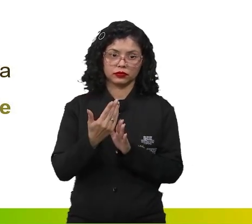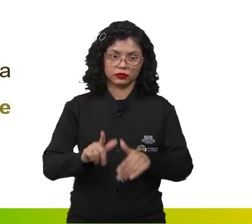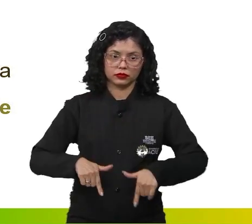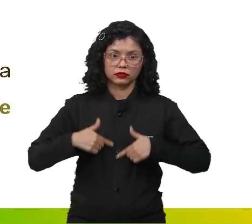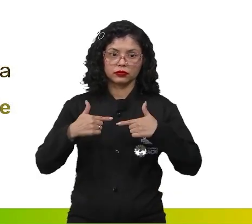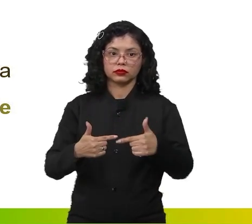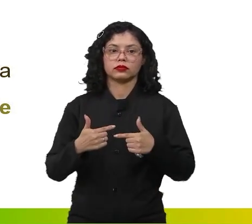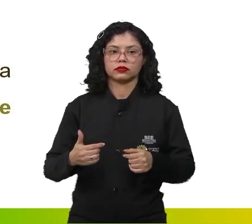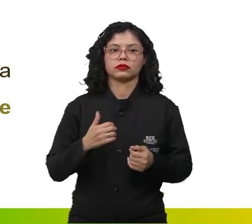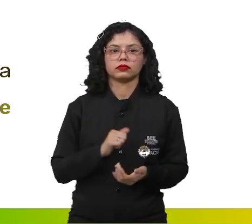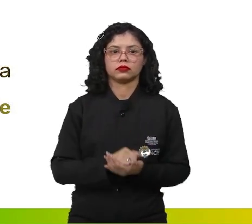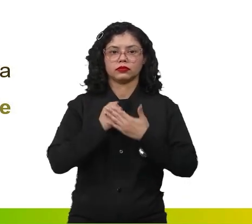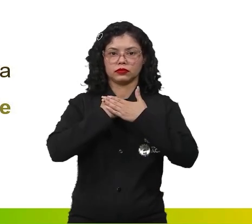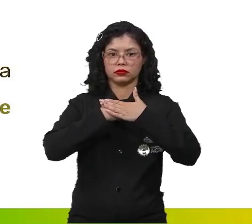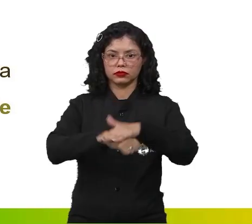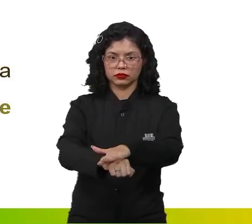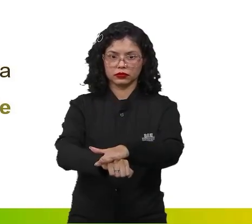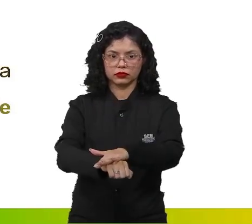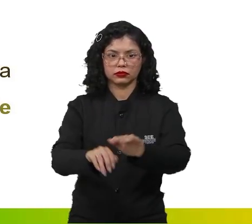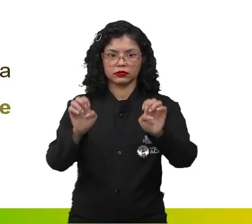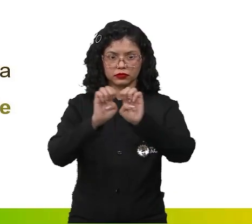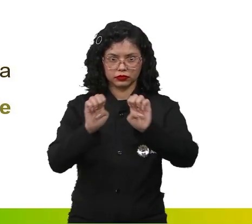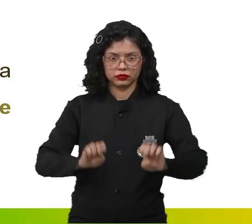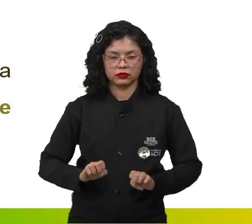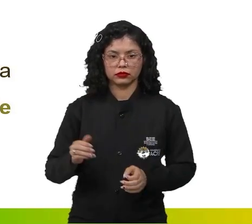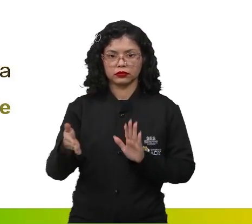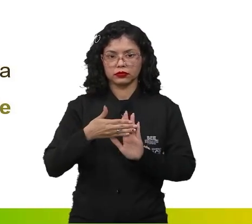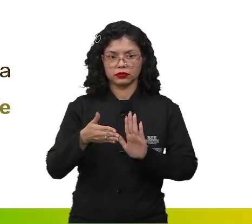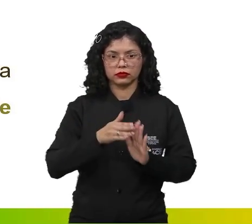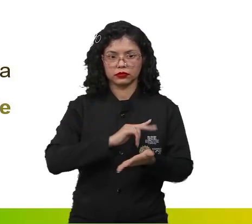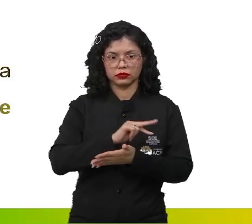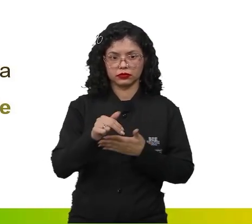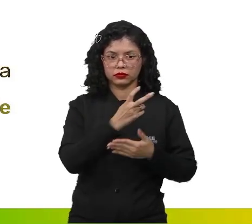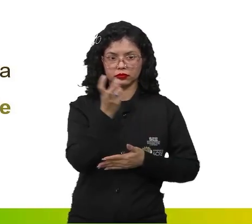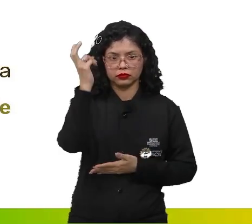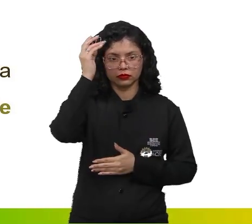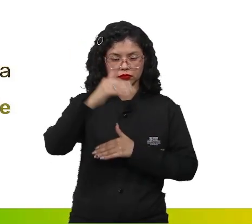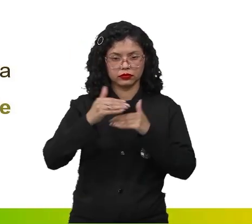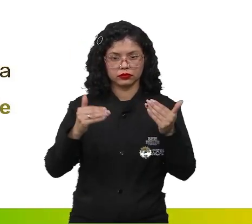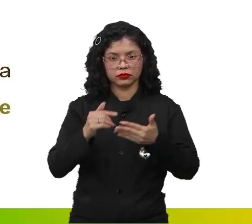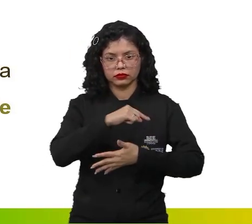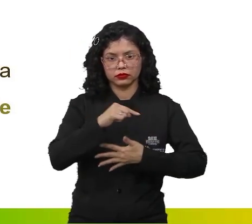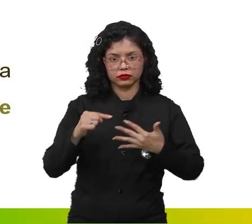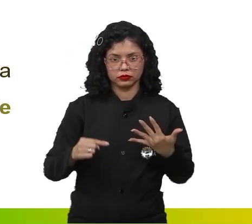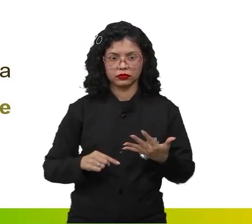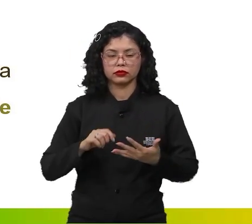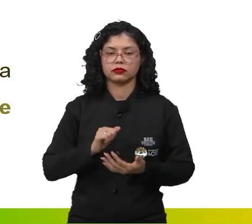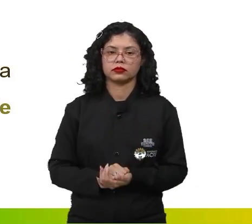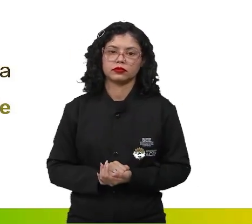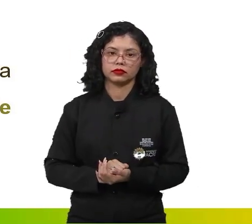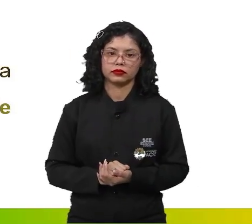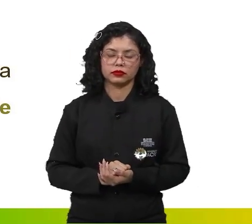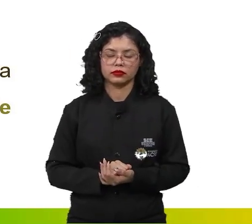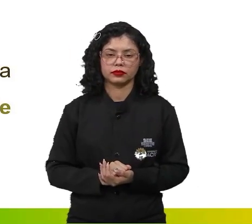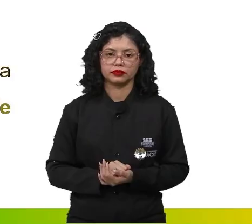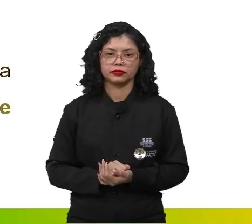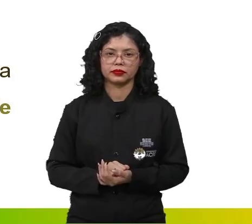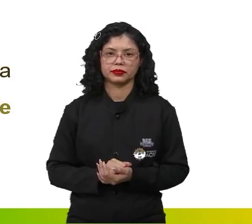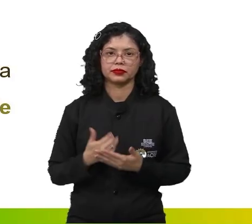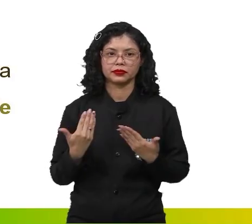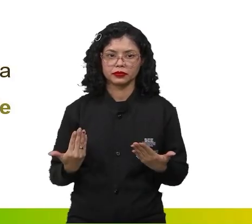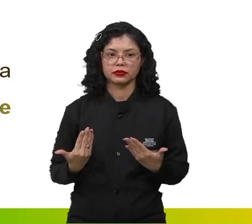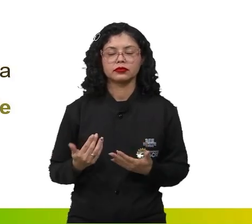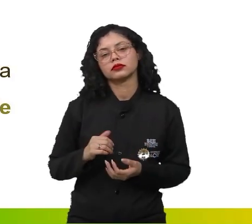é fundamental para combater o racismo estrutural e promover a diversidade cultural em todas as suas